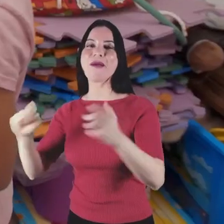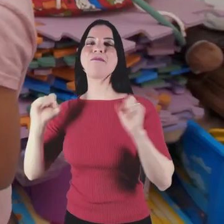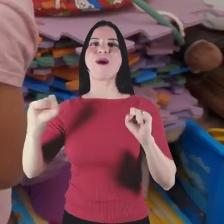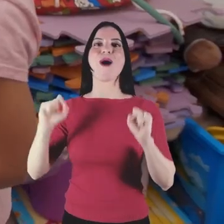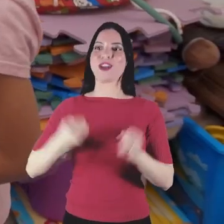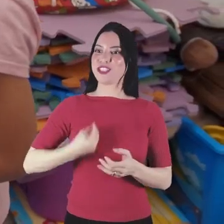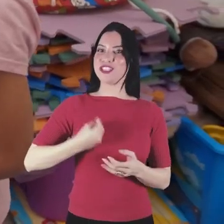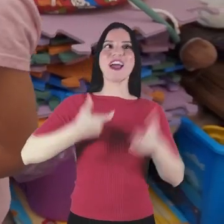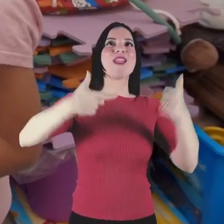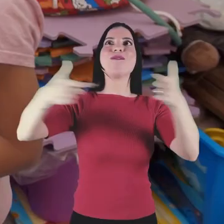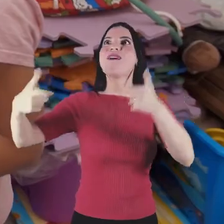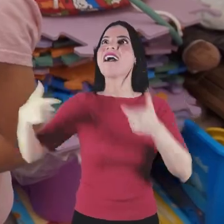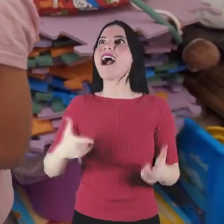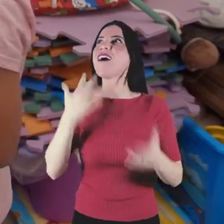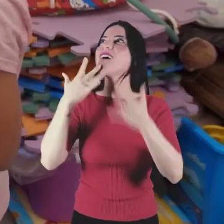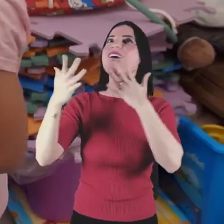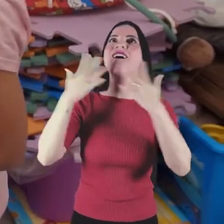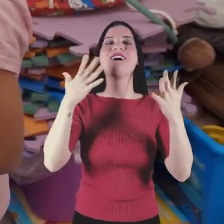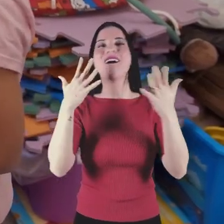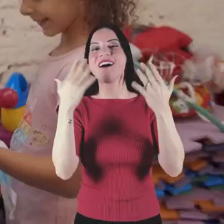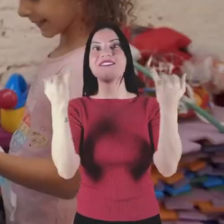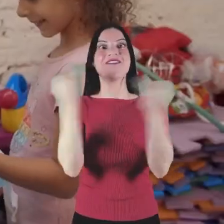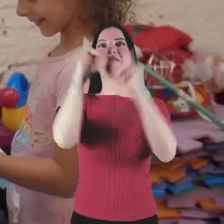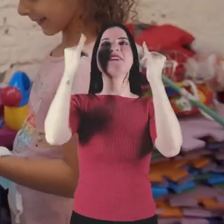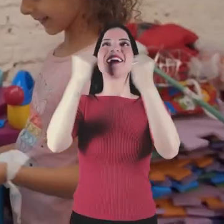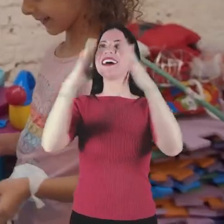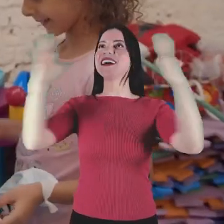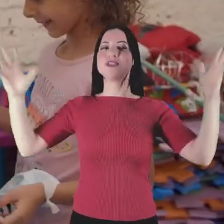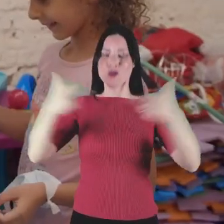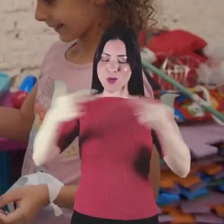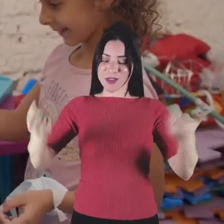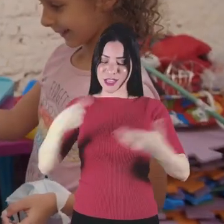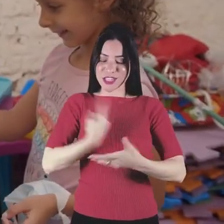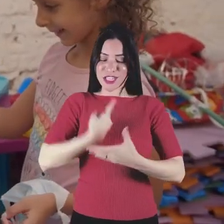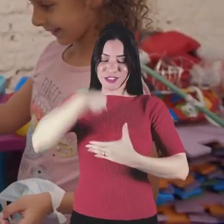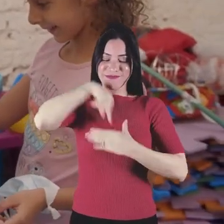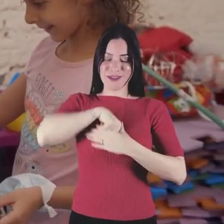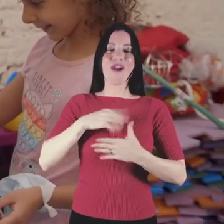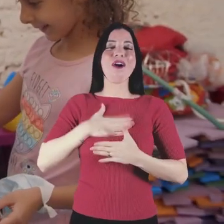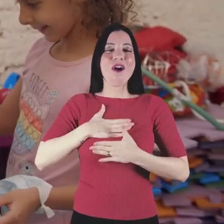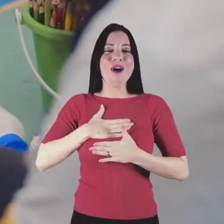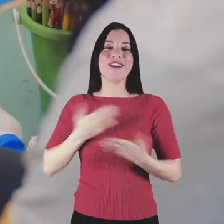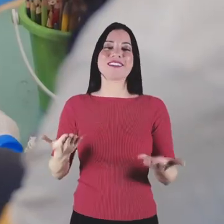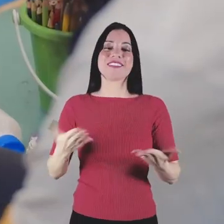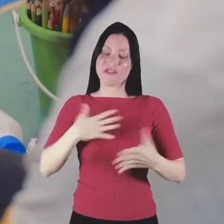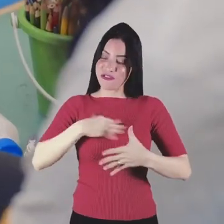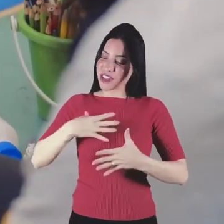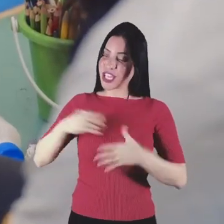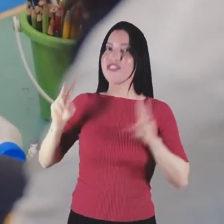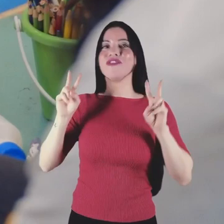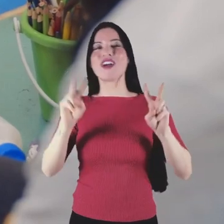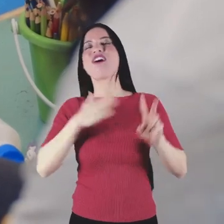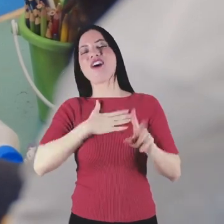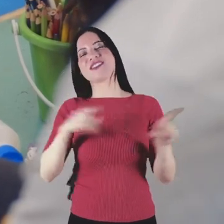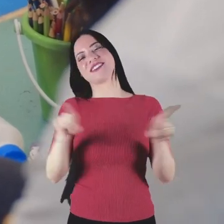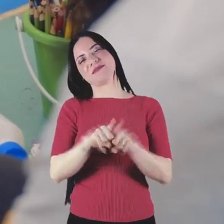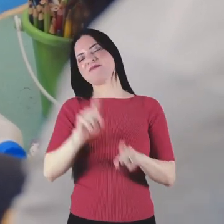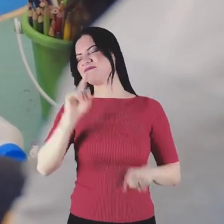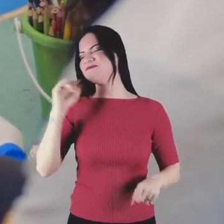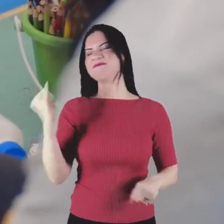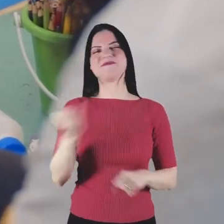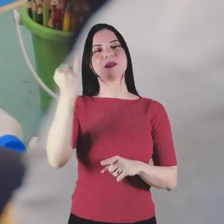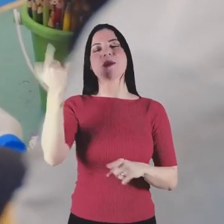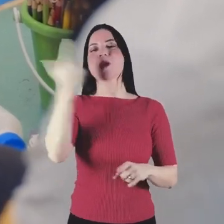um espaço onde as crianças pudessem correr, estar, e fosse colorido, fosse vibrante, coisas que a nossa criança interna gosta e nossos filhos também